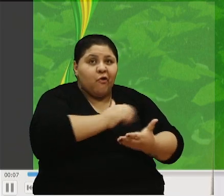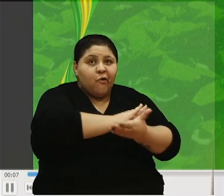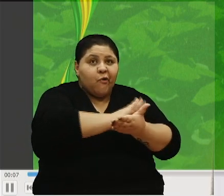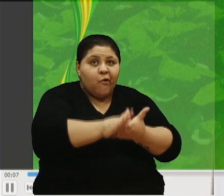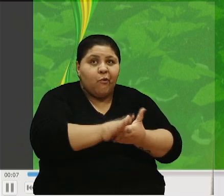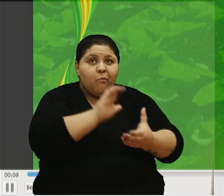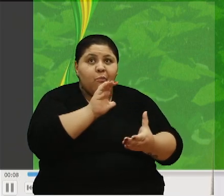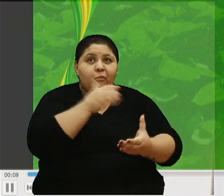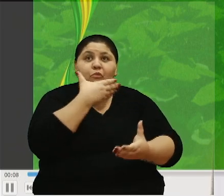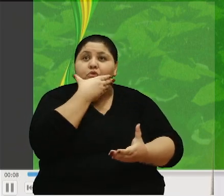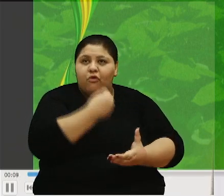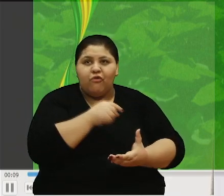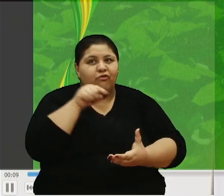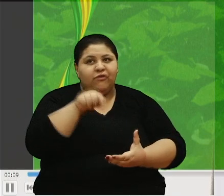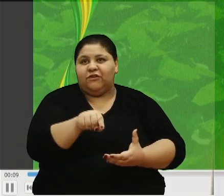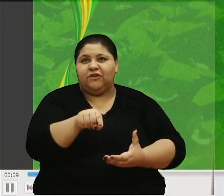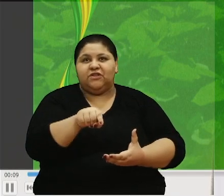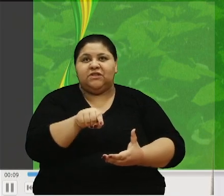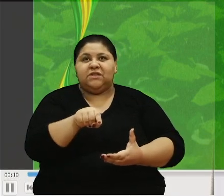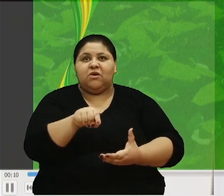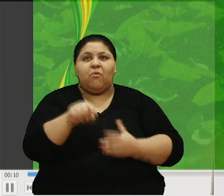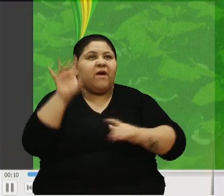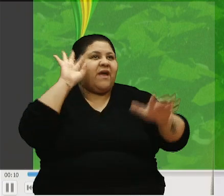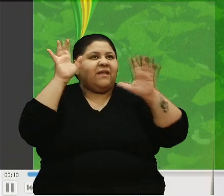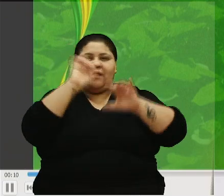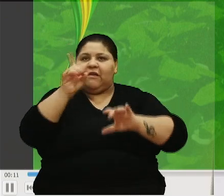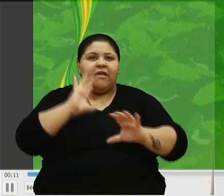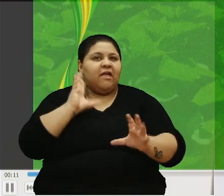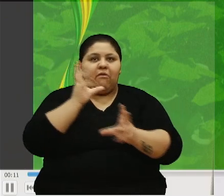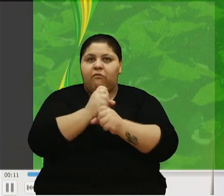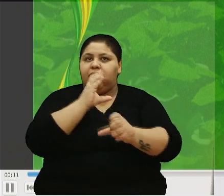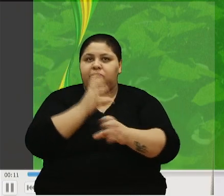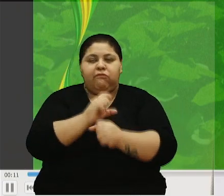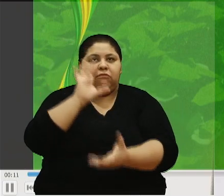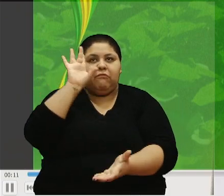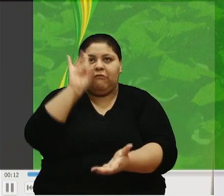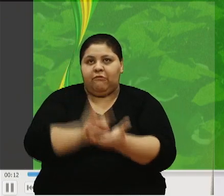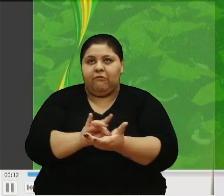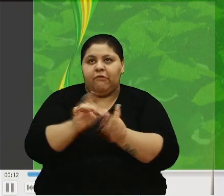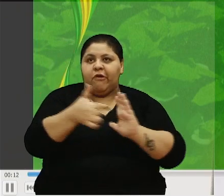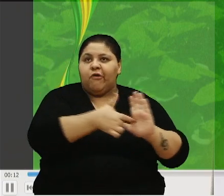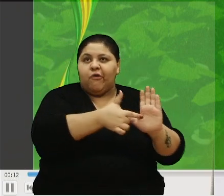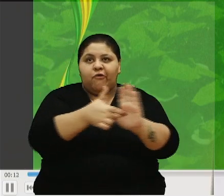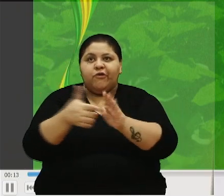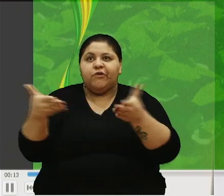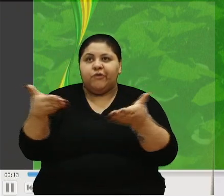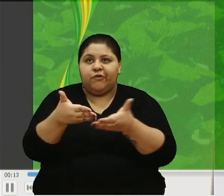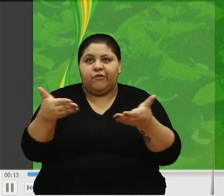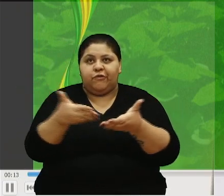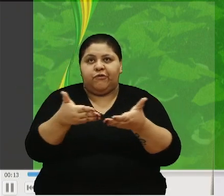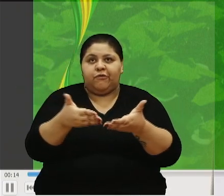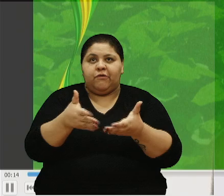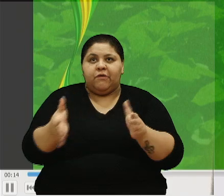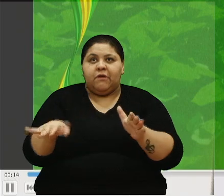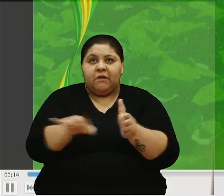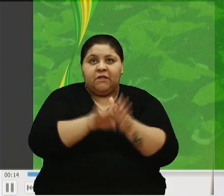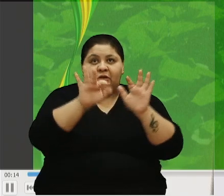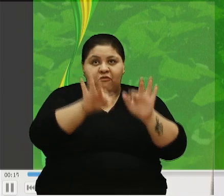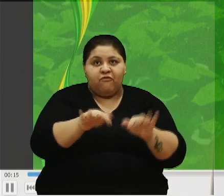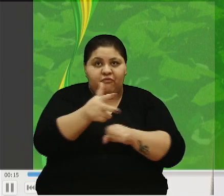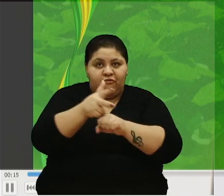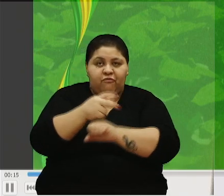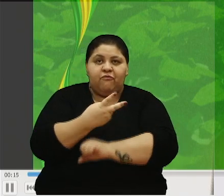seus parceiros? Isso não é chute, é cálculo com dados oficiais e eu vou te mostrar agora. Fique até o final desse vídeo.